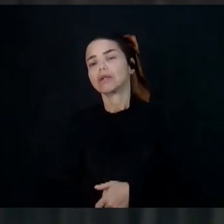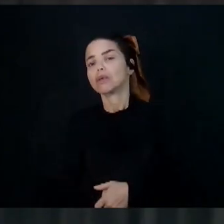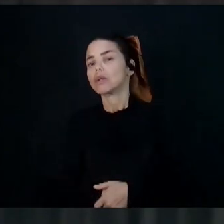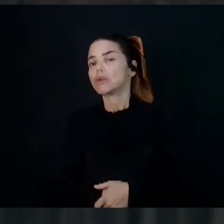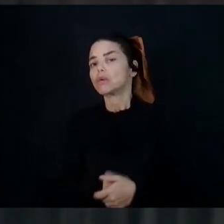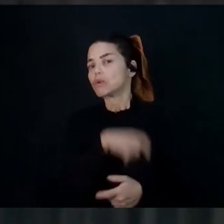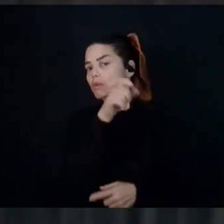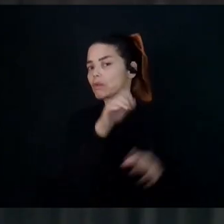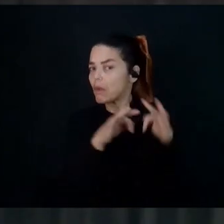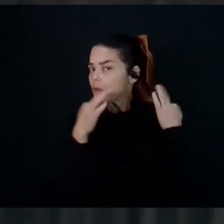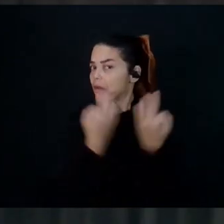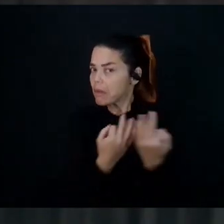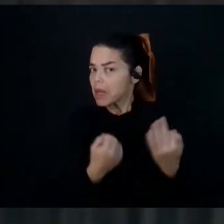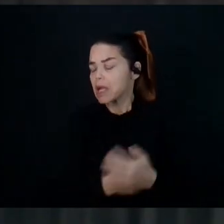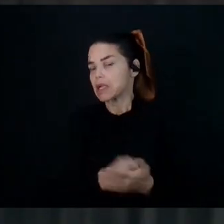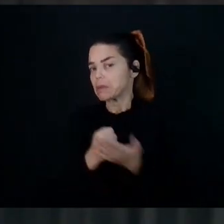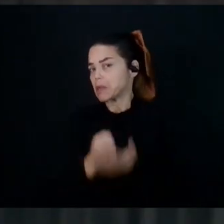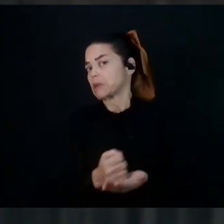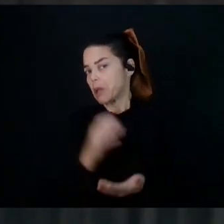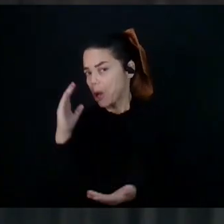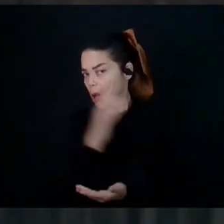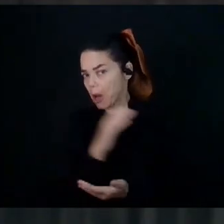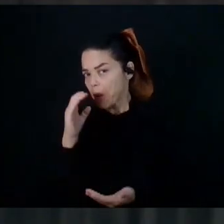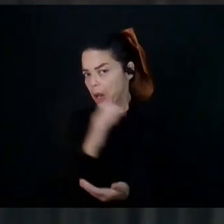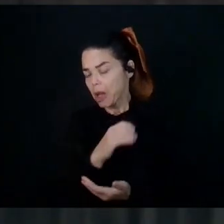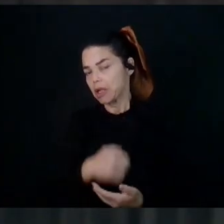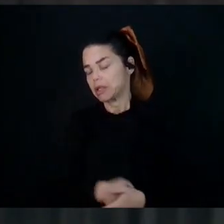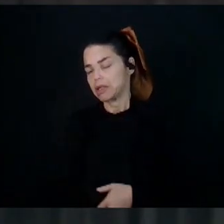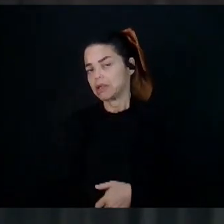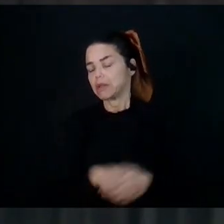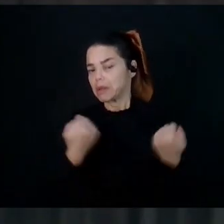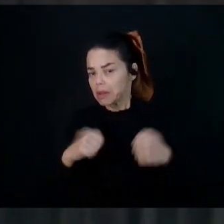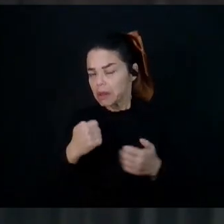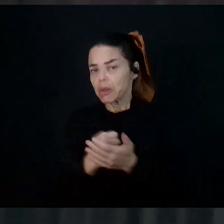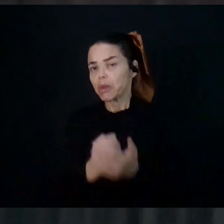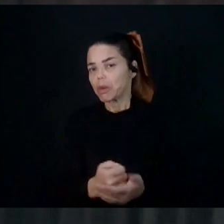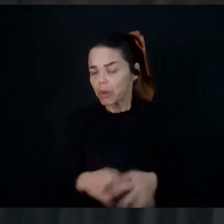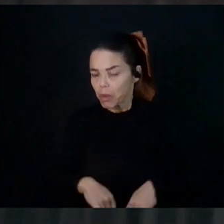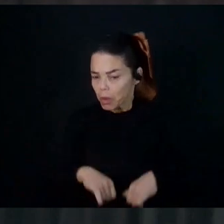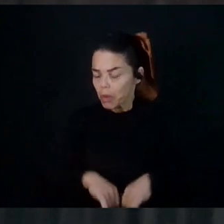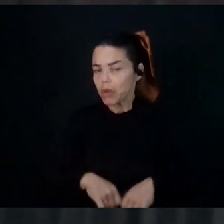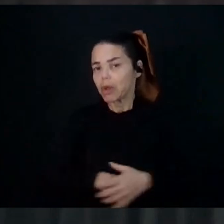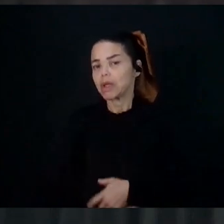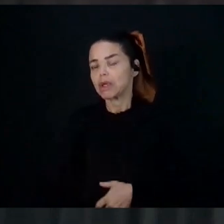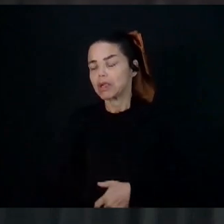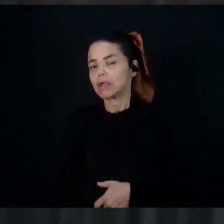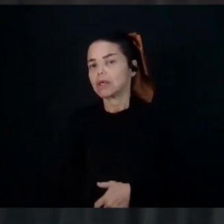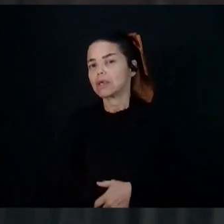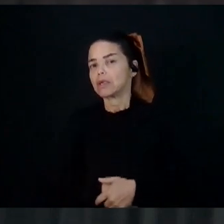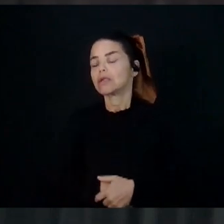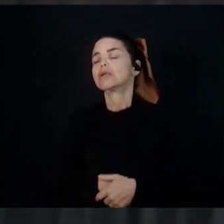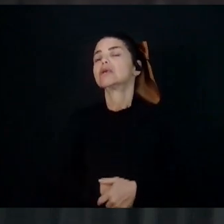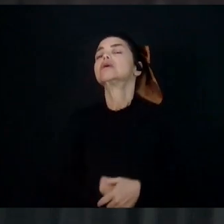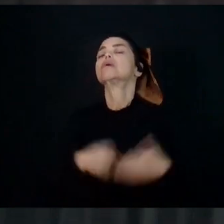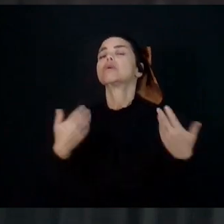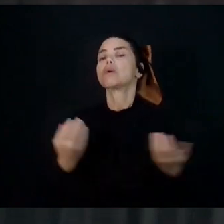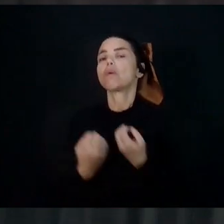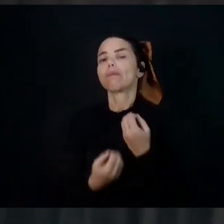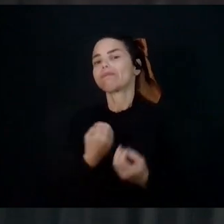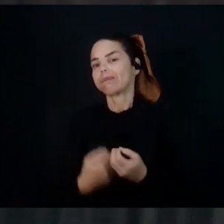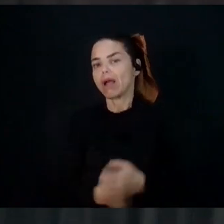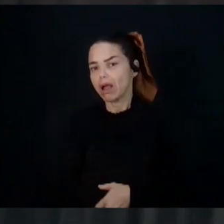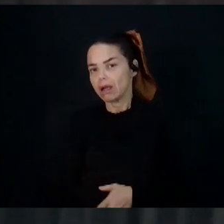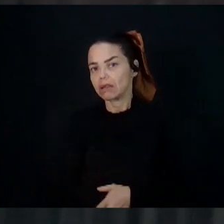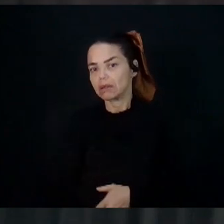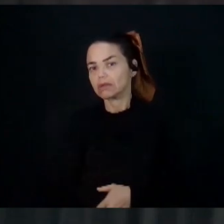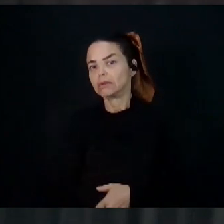um socorro imediato, de falar, eu preciso de ajuda, eu estou sofrendo, estão me procurando, e aí? Como eu vou reagir? Eu vou começar, não, peraí,